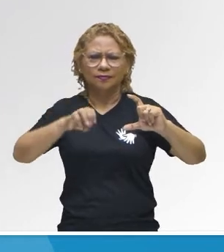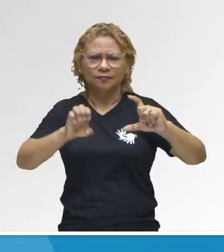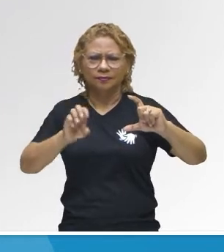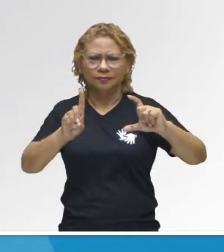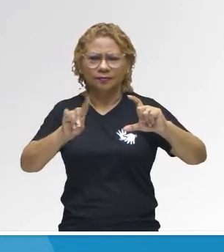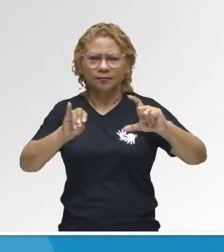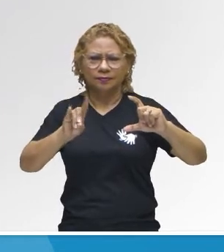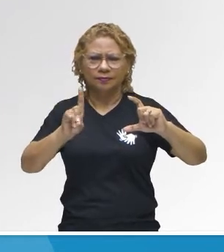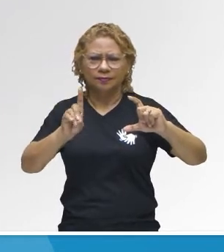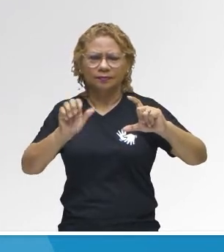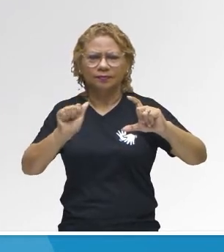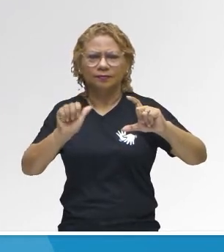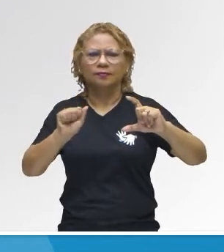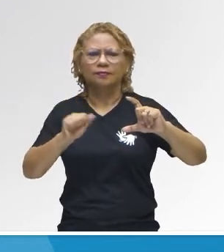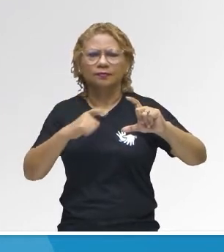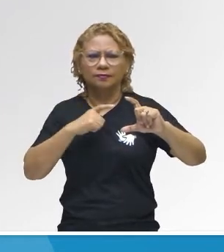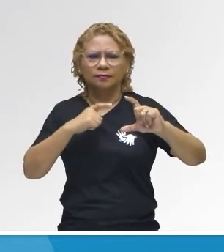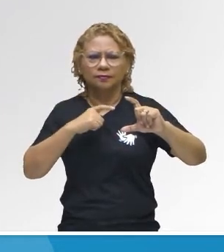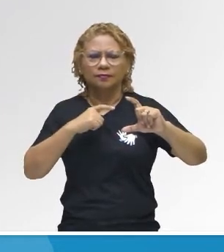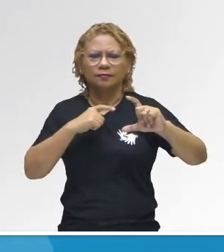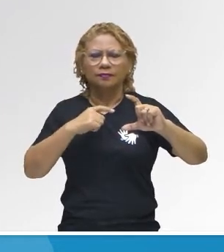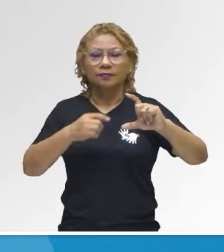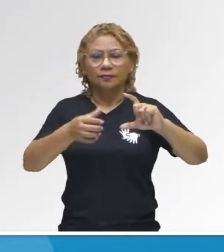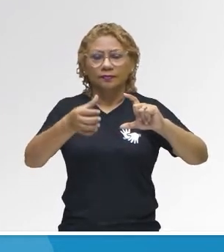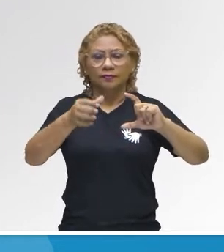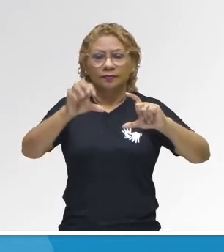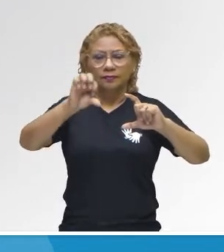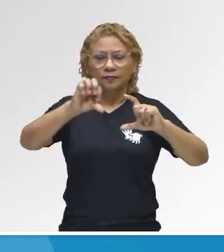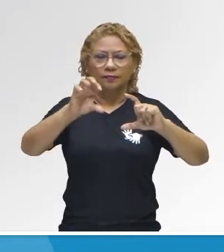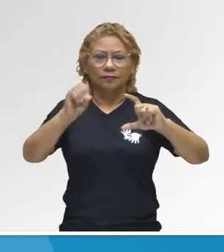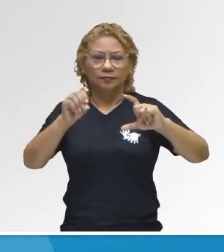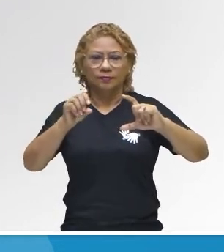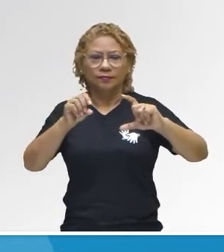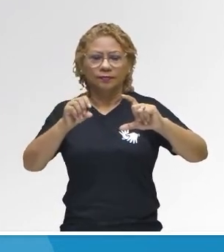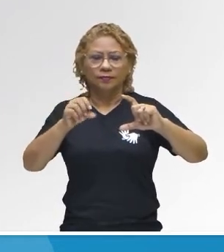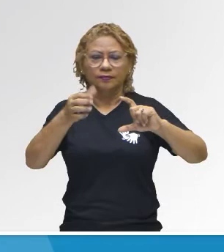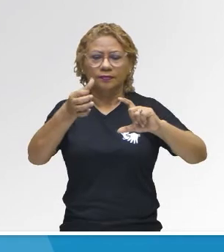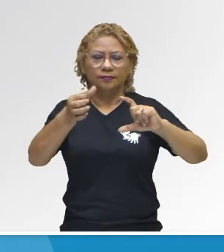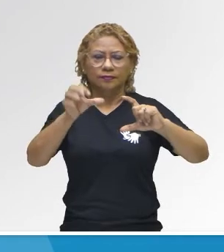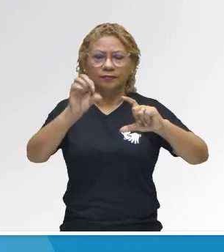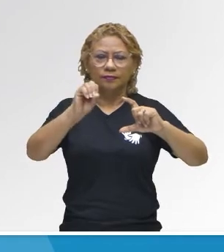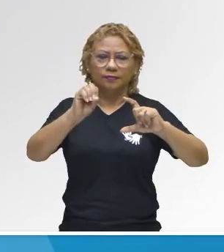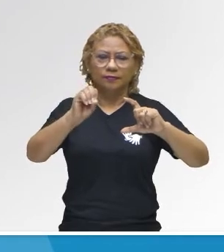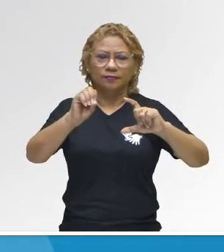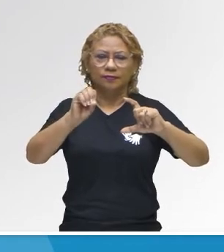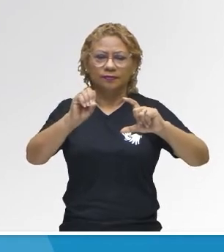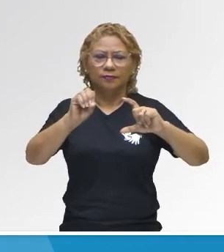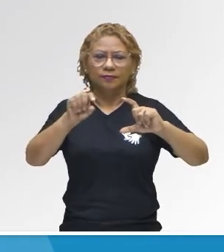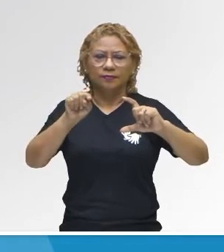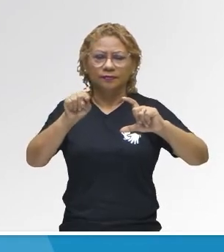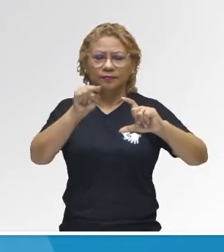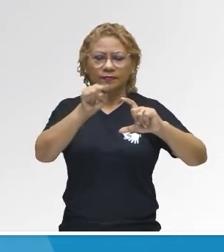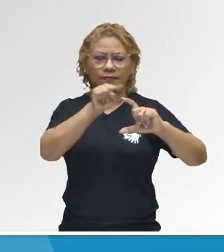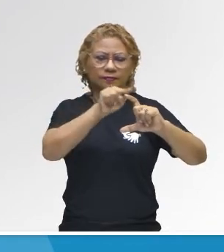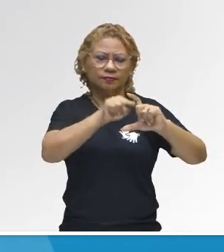Ó, temos o ângulo de 30 graus, de 45 graus, de 60 graus, de 90